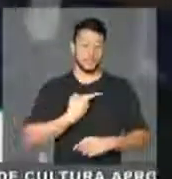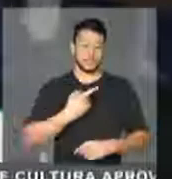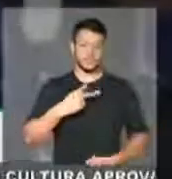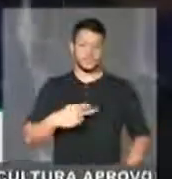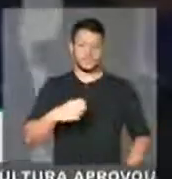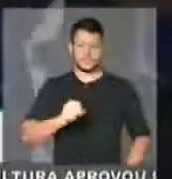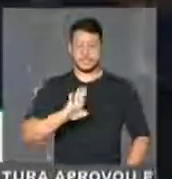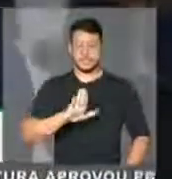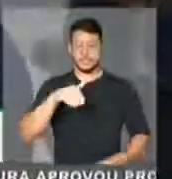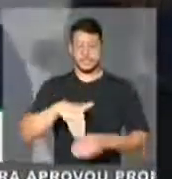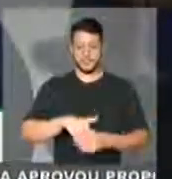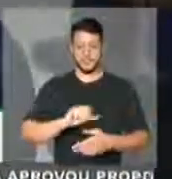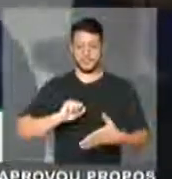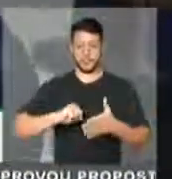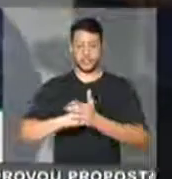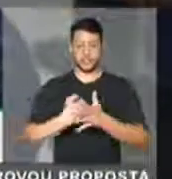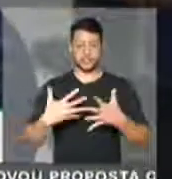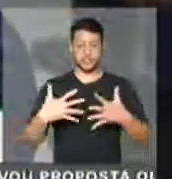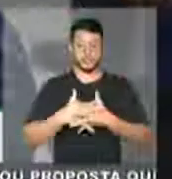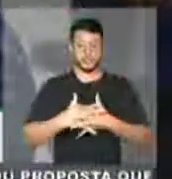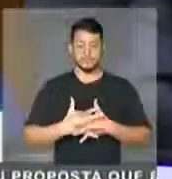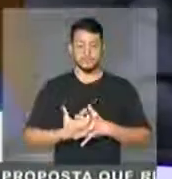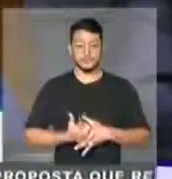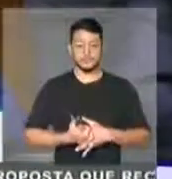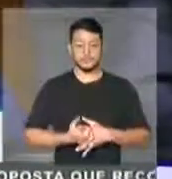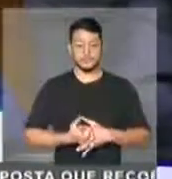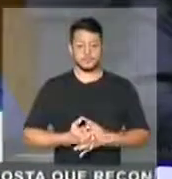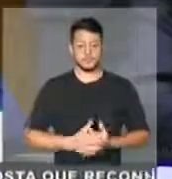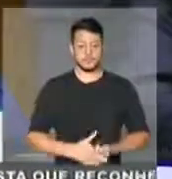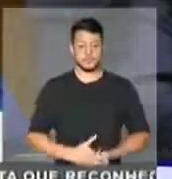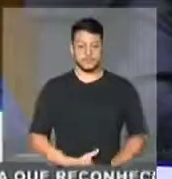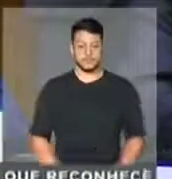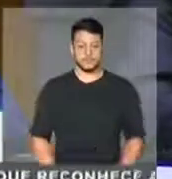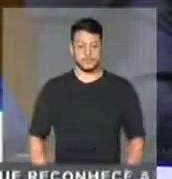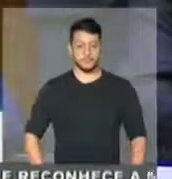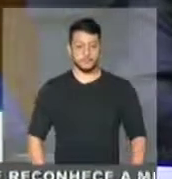Pelo governo, presidente. PSB sim. PSB é obstrução, presidente.